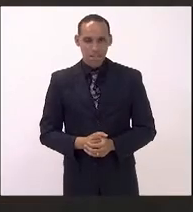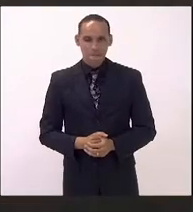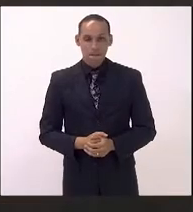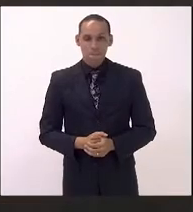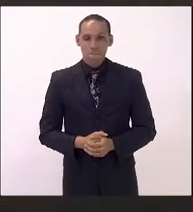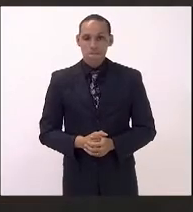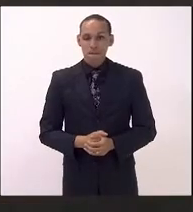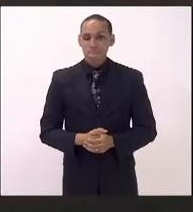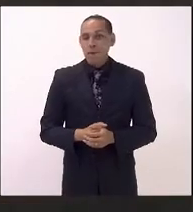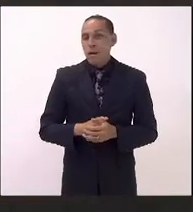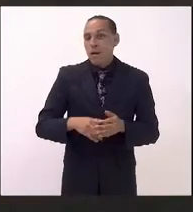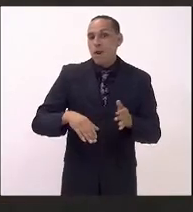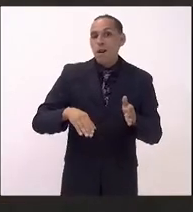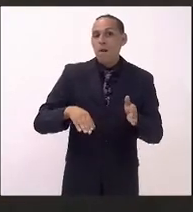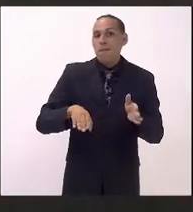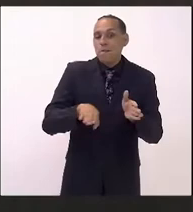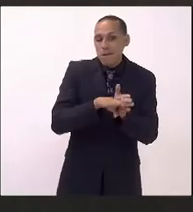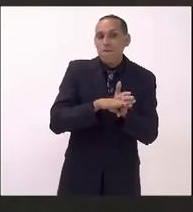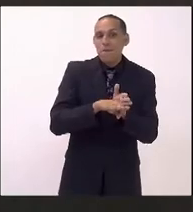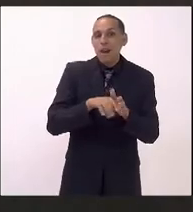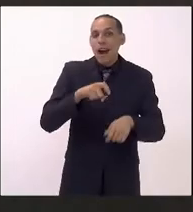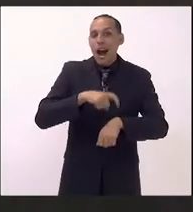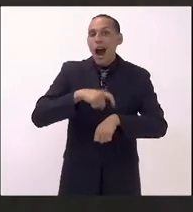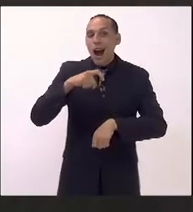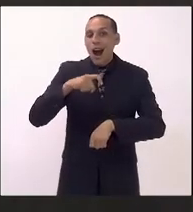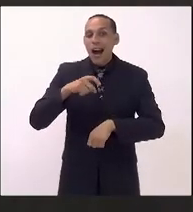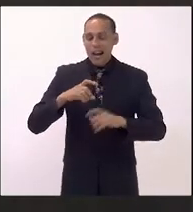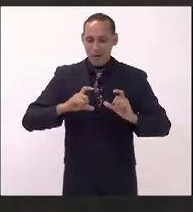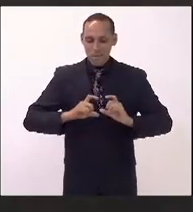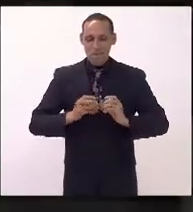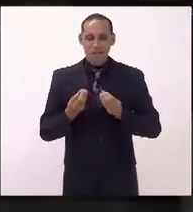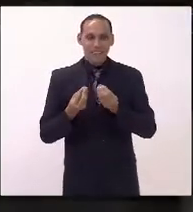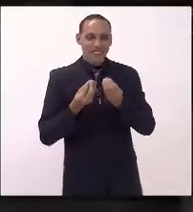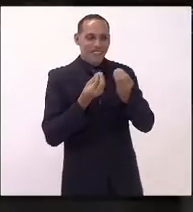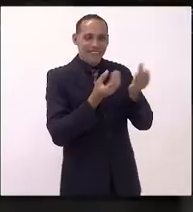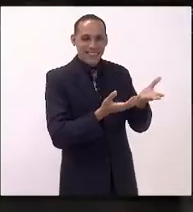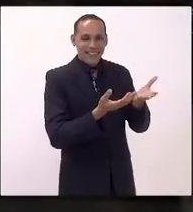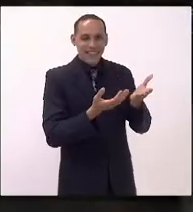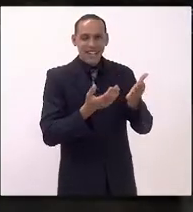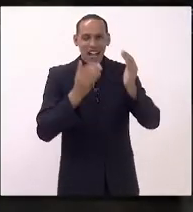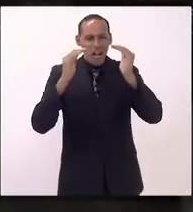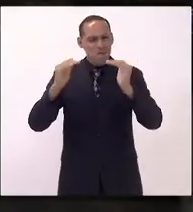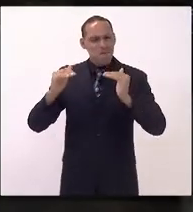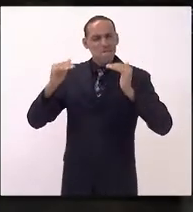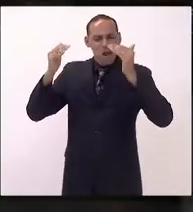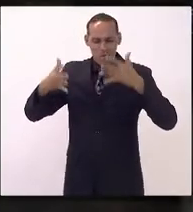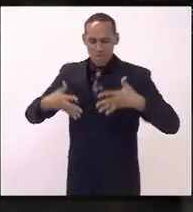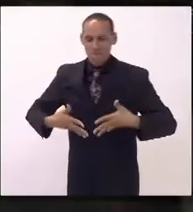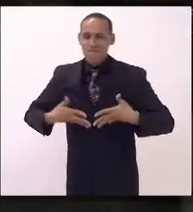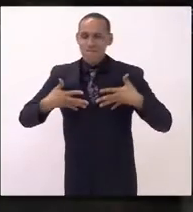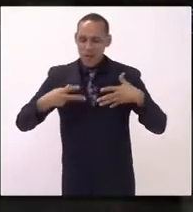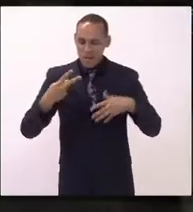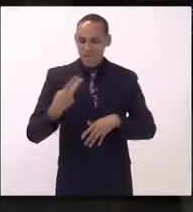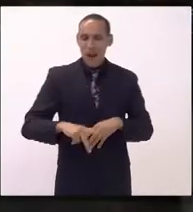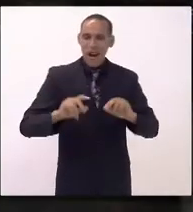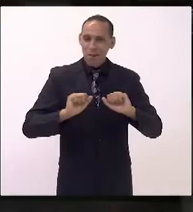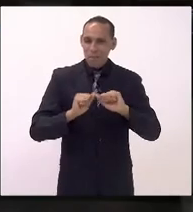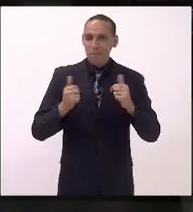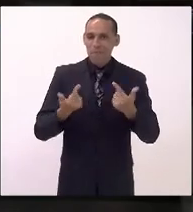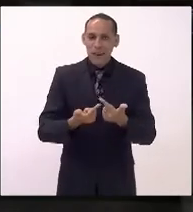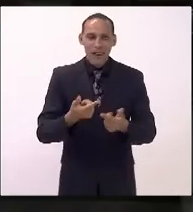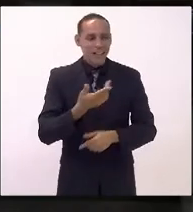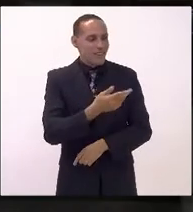É chegado o momento solene da entrega da medalha Tiradentes, a mais alta comenda desta Casa Legislativa, ao